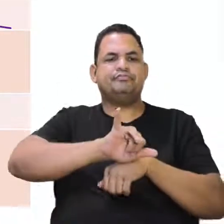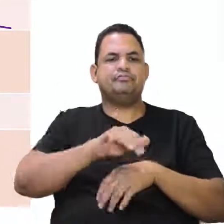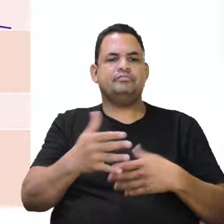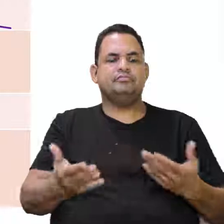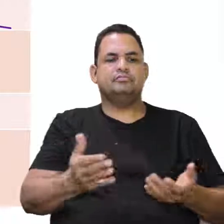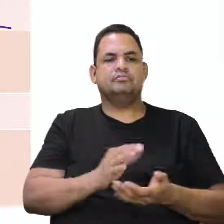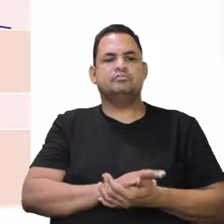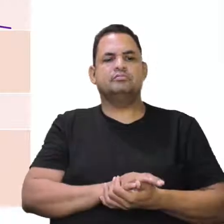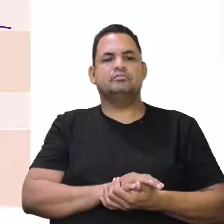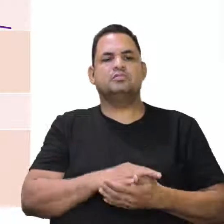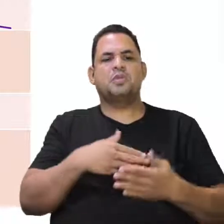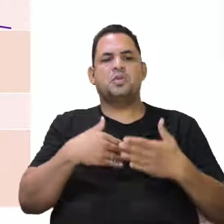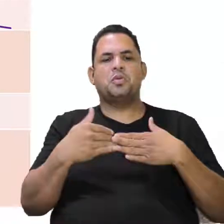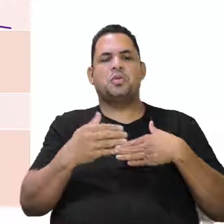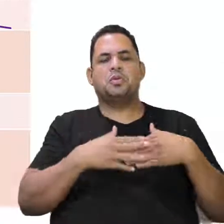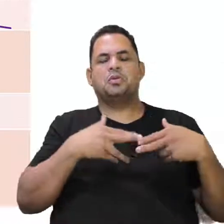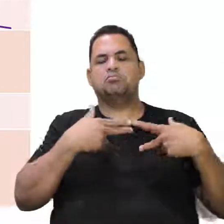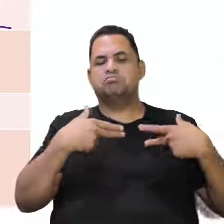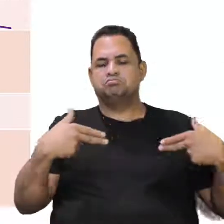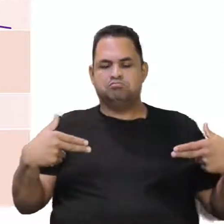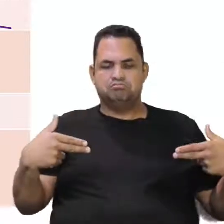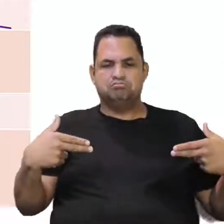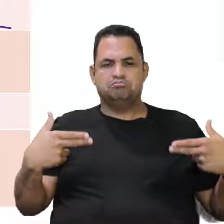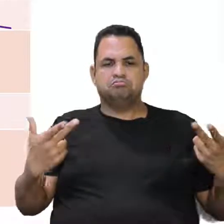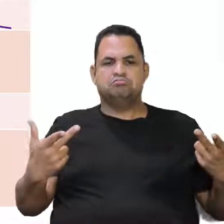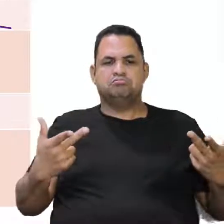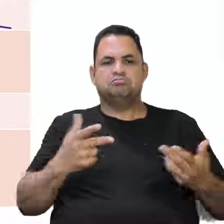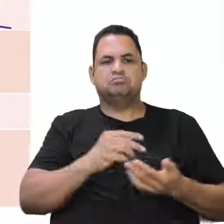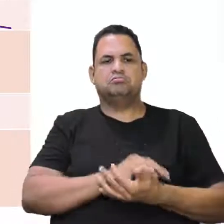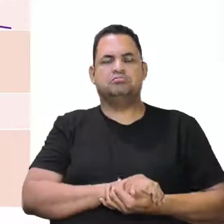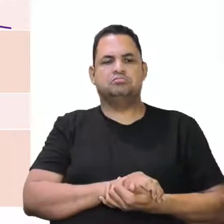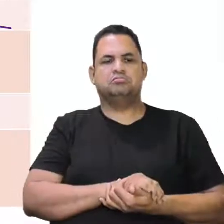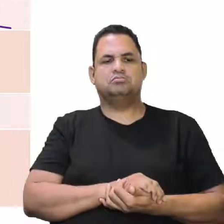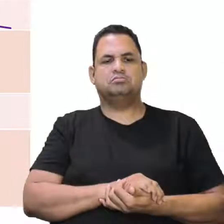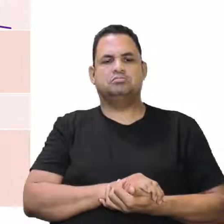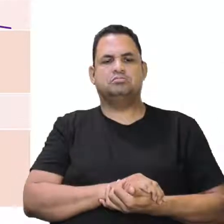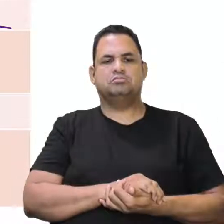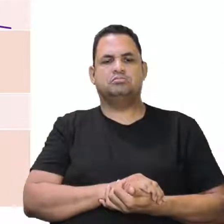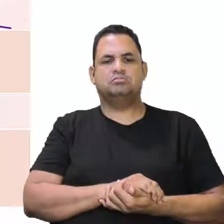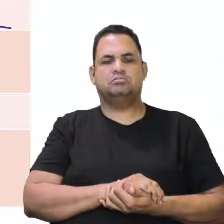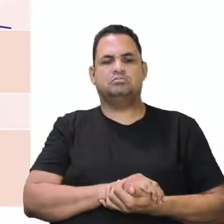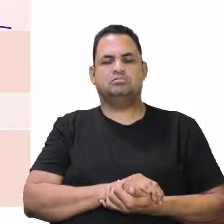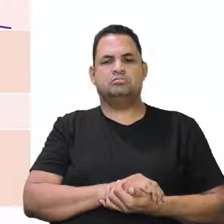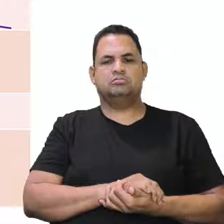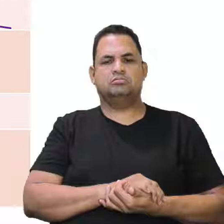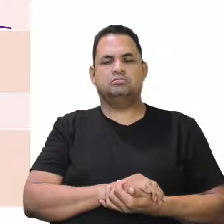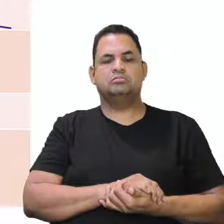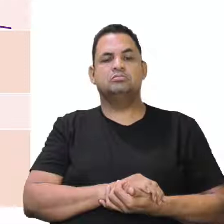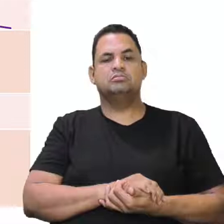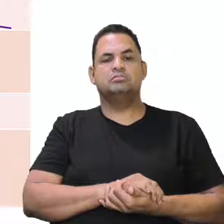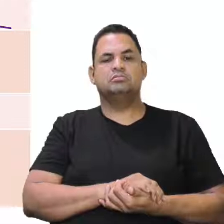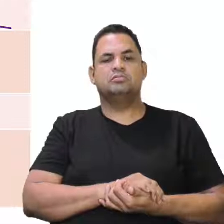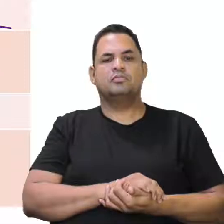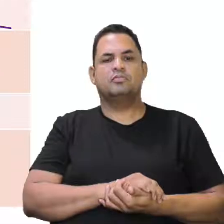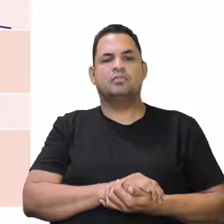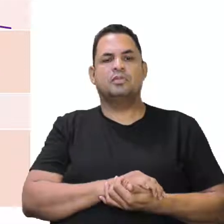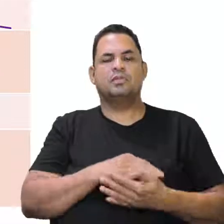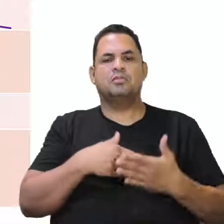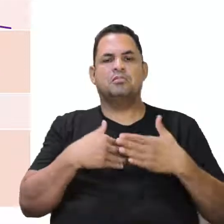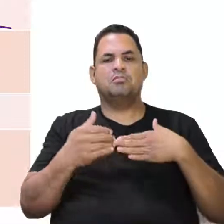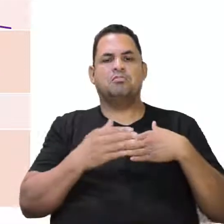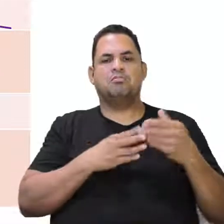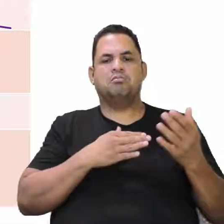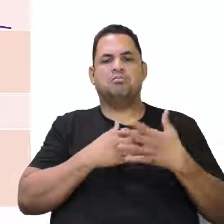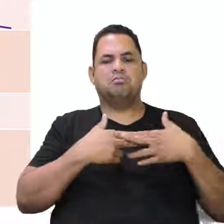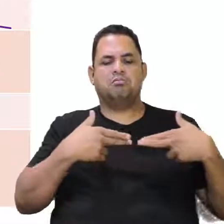no sentido de qualquer coisa, qualquer coisa. Anything can be on the table.